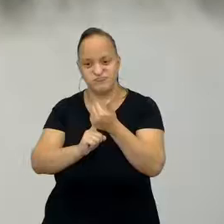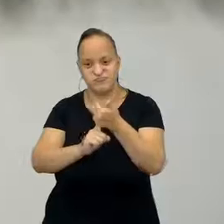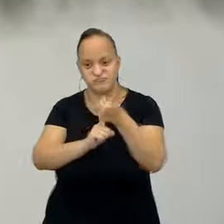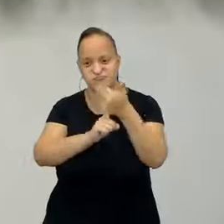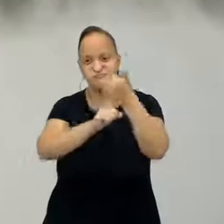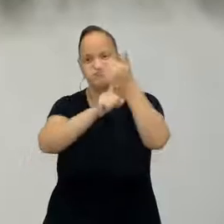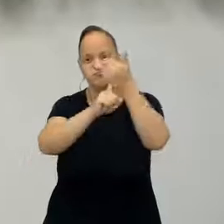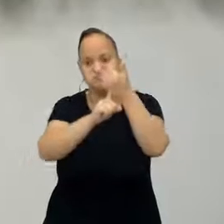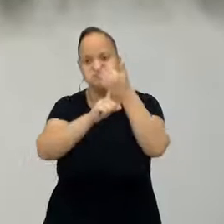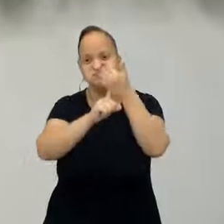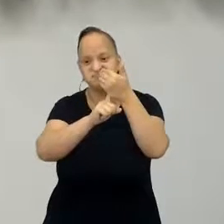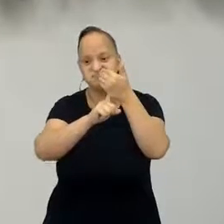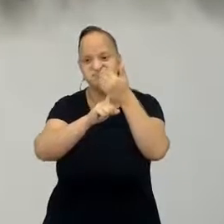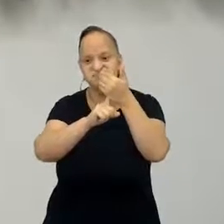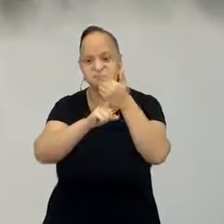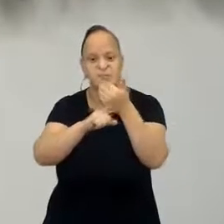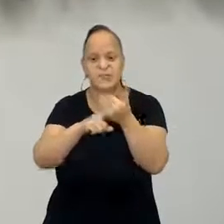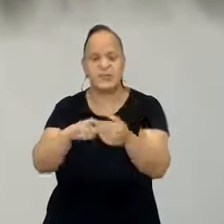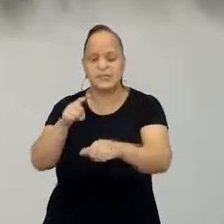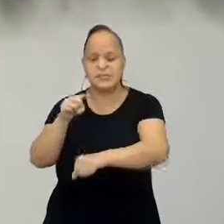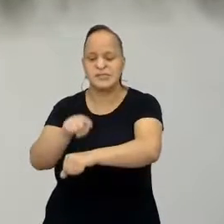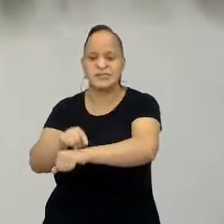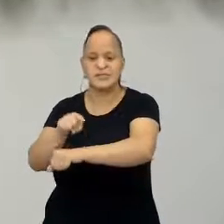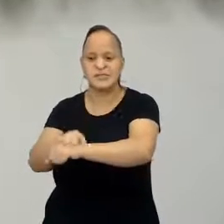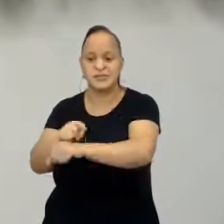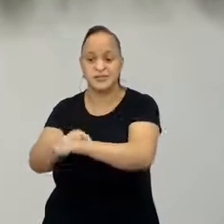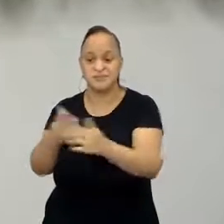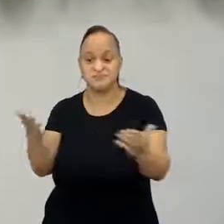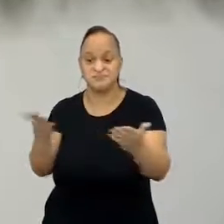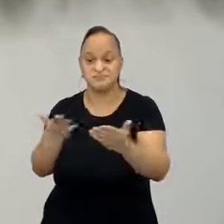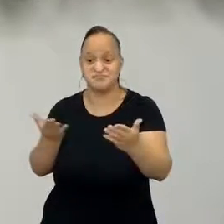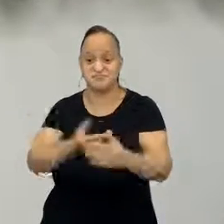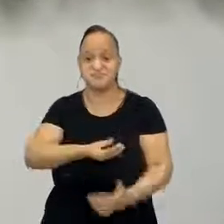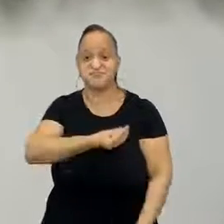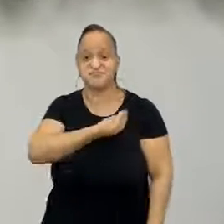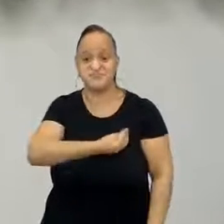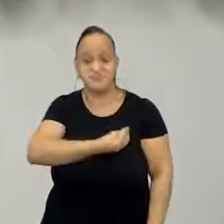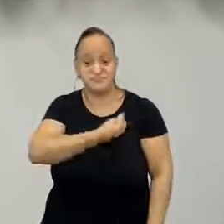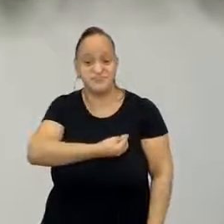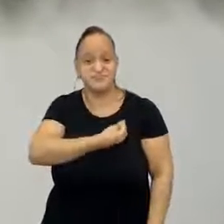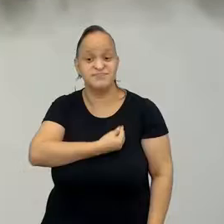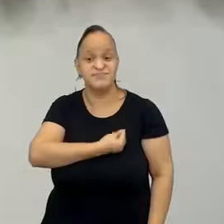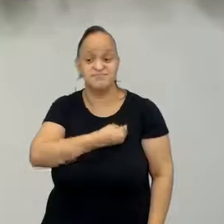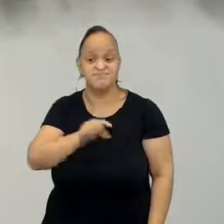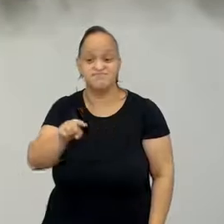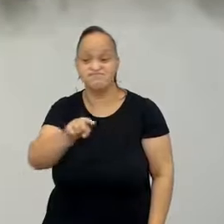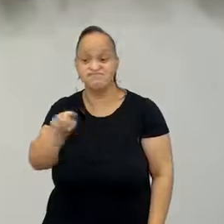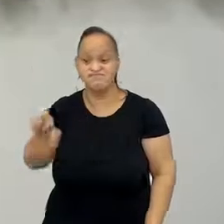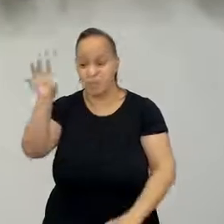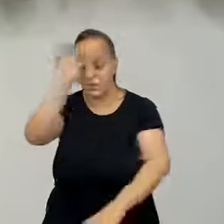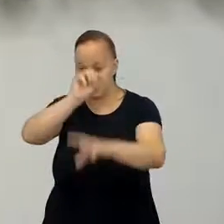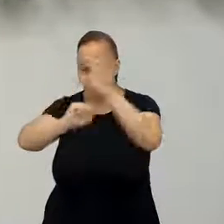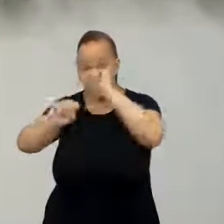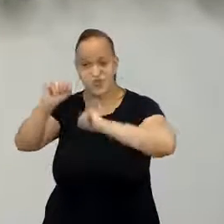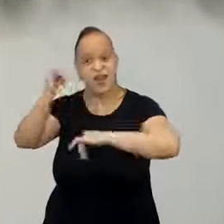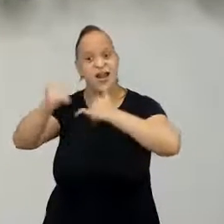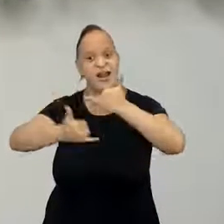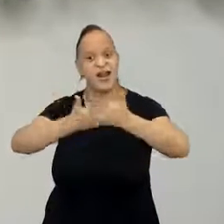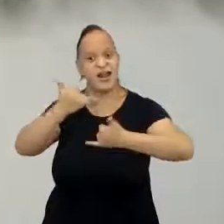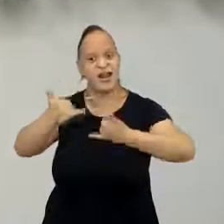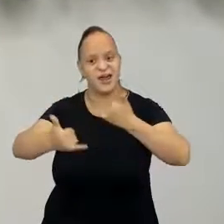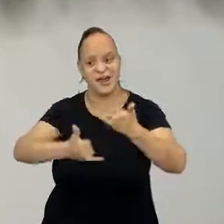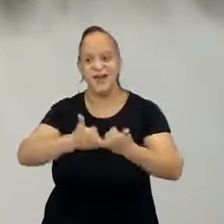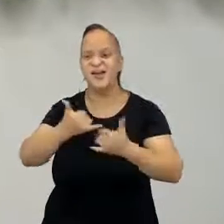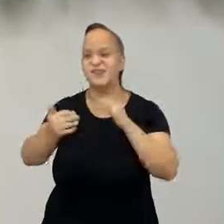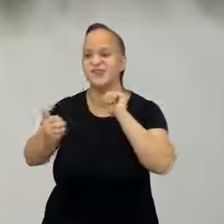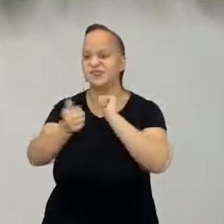trazendo mais uma vez para esse momento contemporâneo, fazendo assim com que esse aprendizado também se torne divertido,